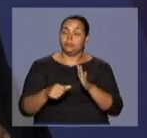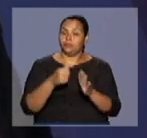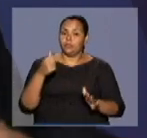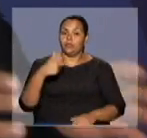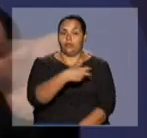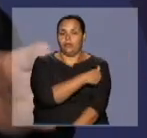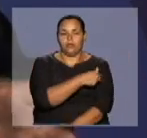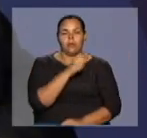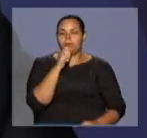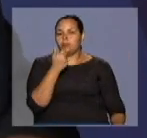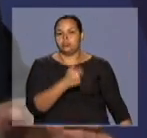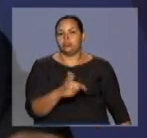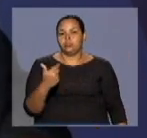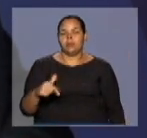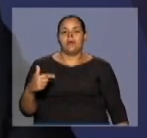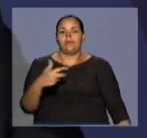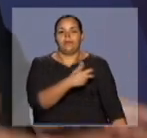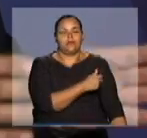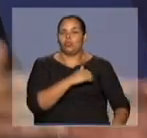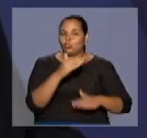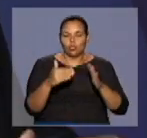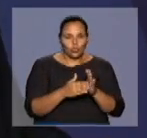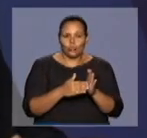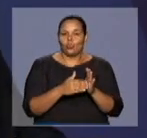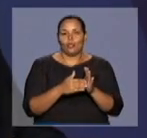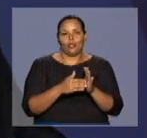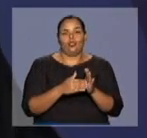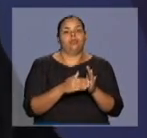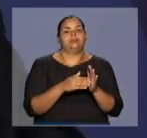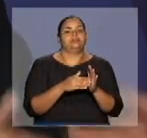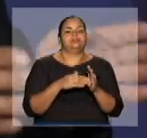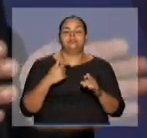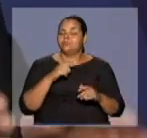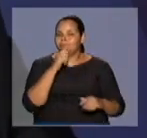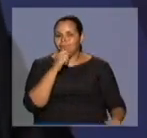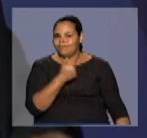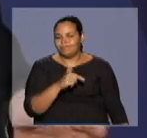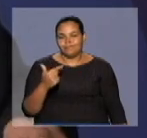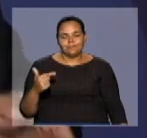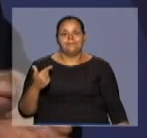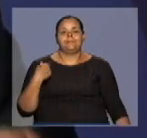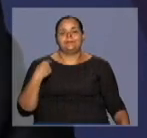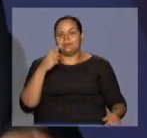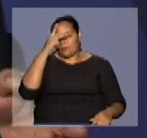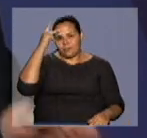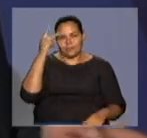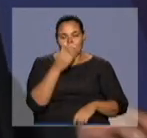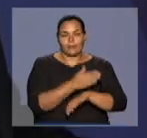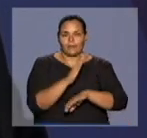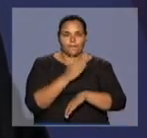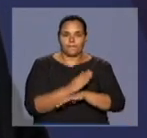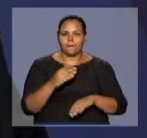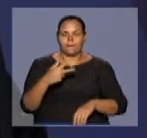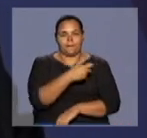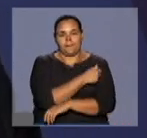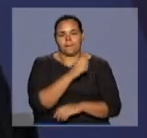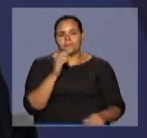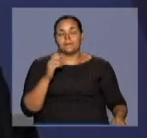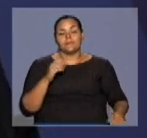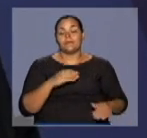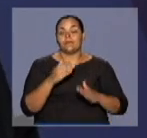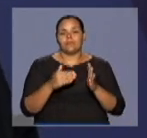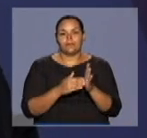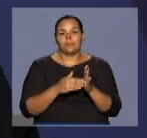primeiro. Já que nós não temos vacina para vacinar todo mundo de uma vez só, nem temos pessoal treinado para vacinar de uma vez só,